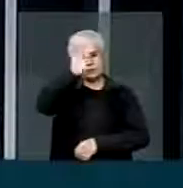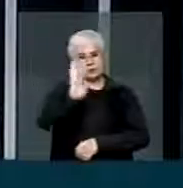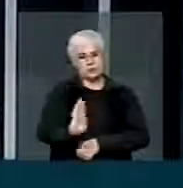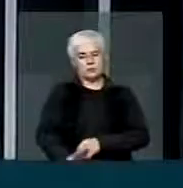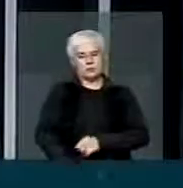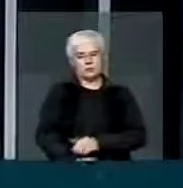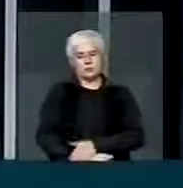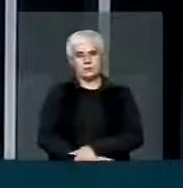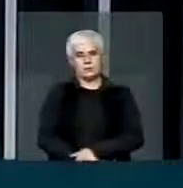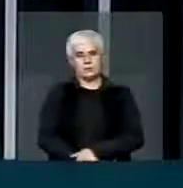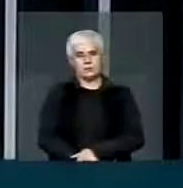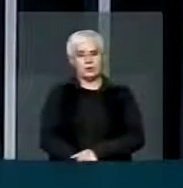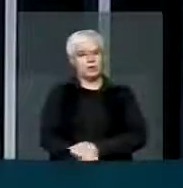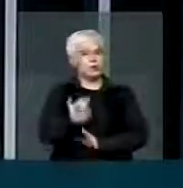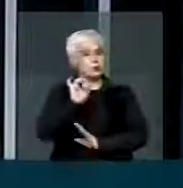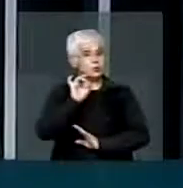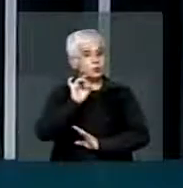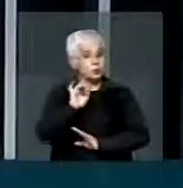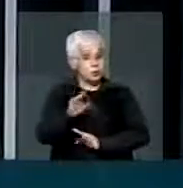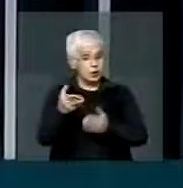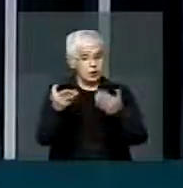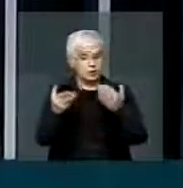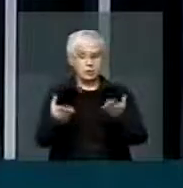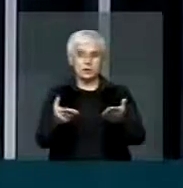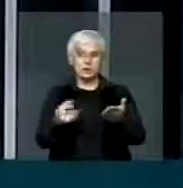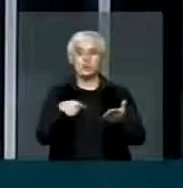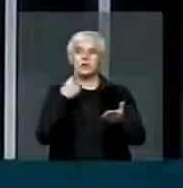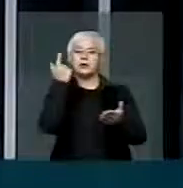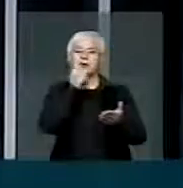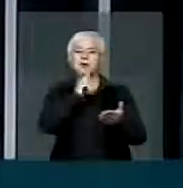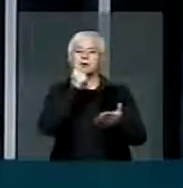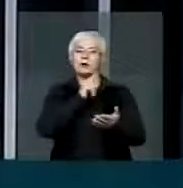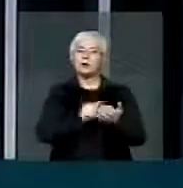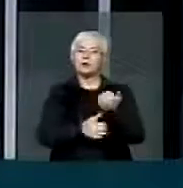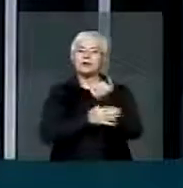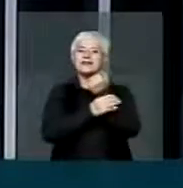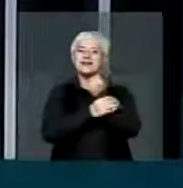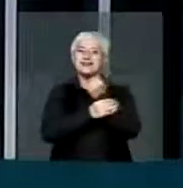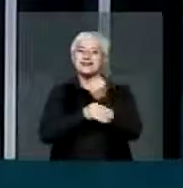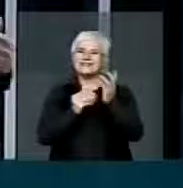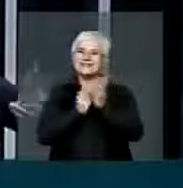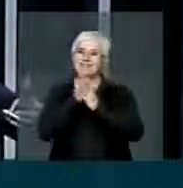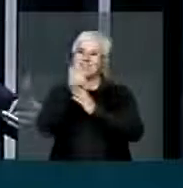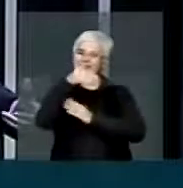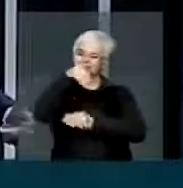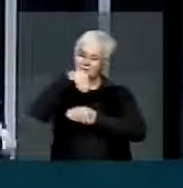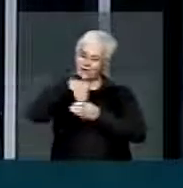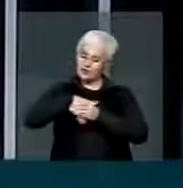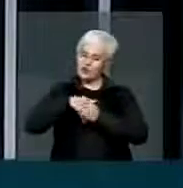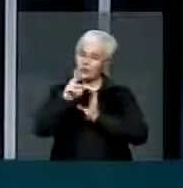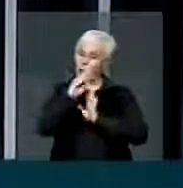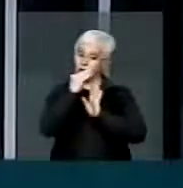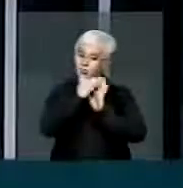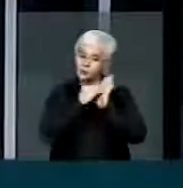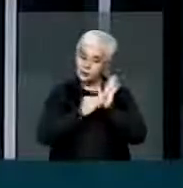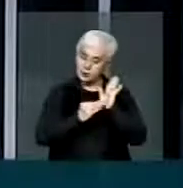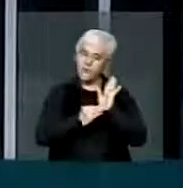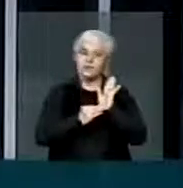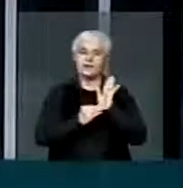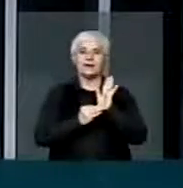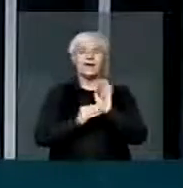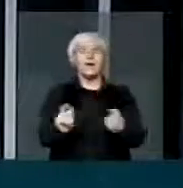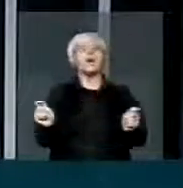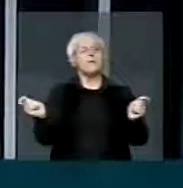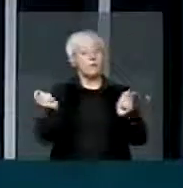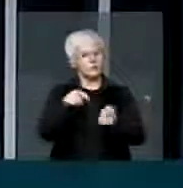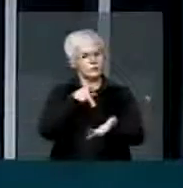educação pública. Só desse jeito a gente vai garantir, através do nosso voto, que será nominal, uma